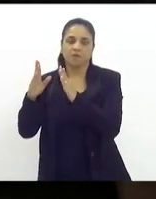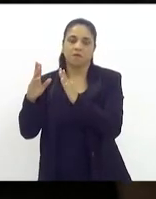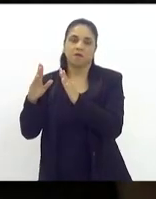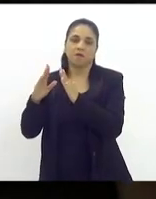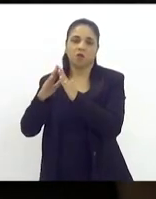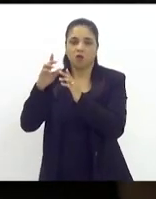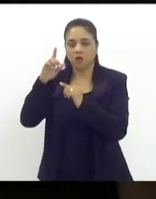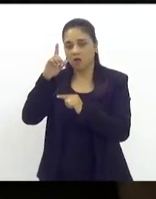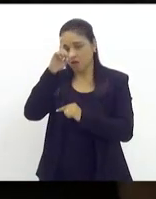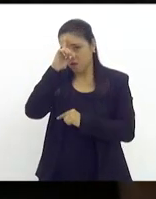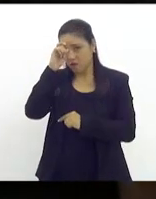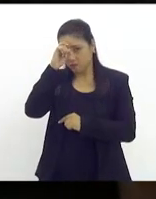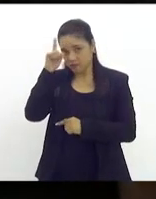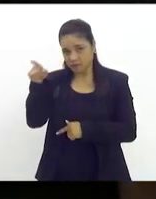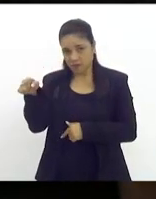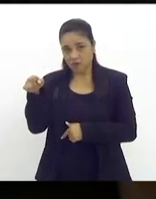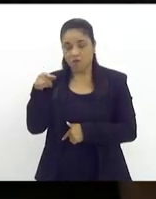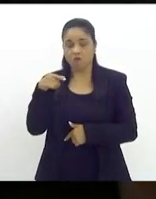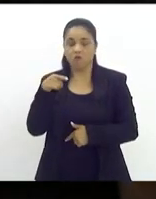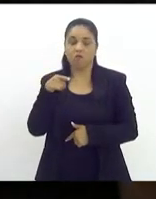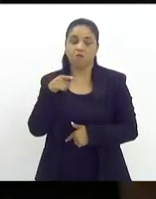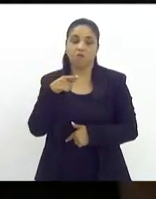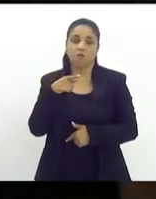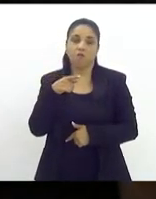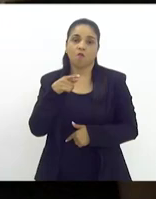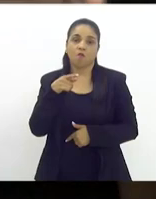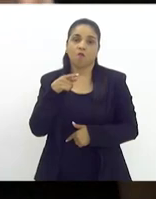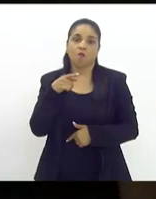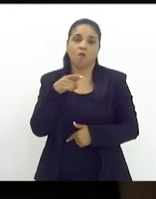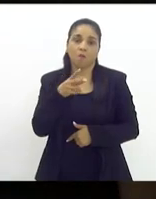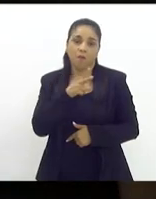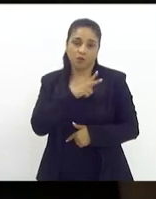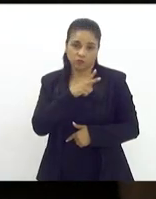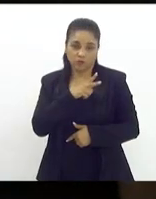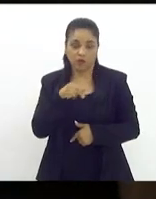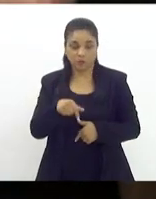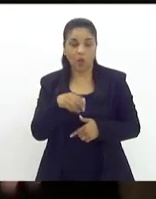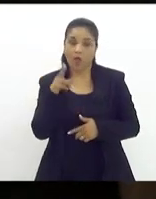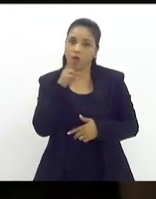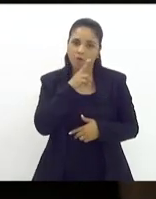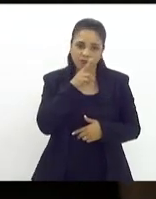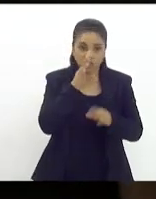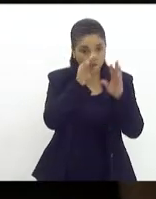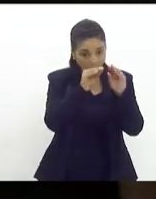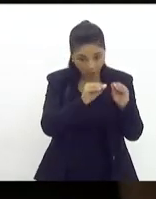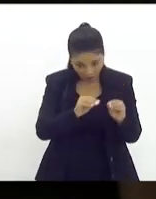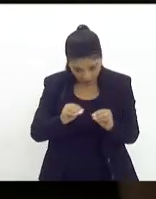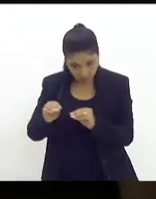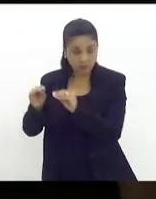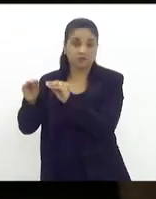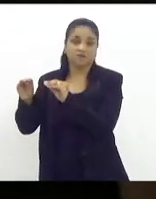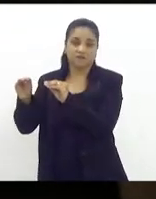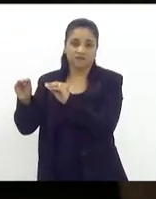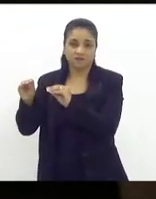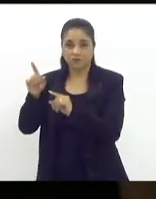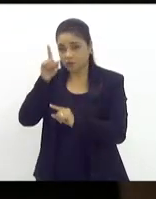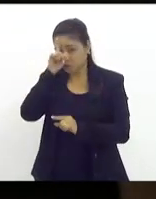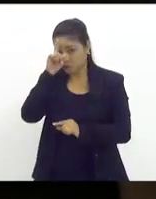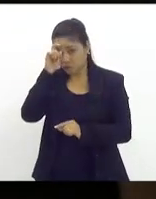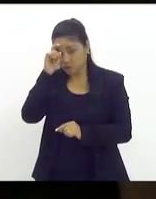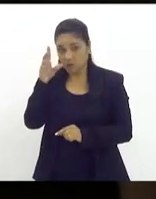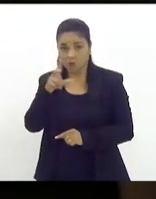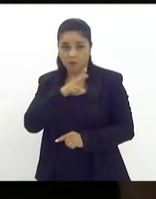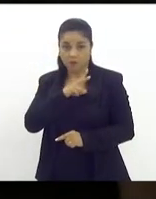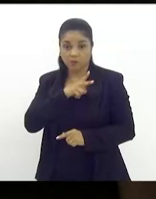Não pela deficiência do Miguel Couto, não, porque a emergência eles atenderam, era para transferir mesmo. Porque o plano de